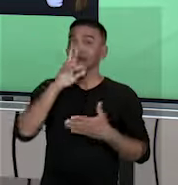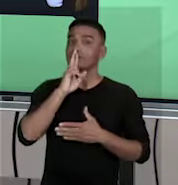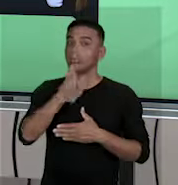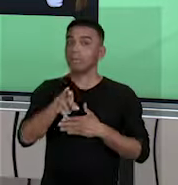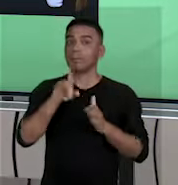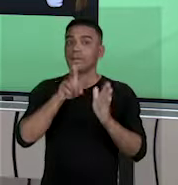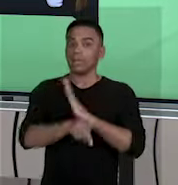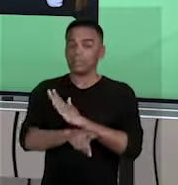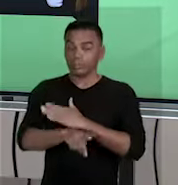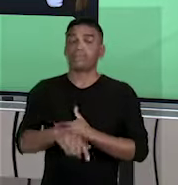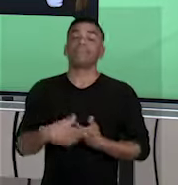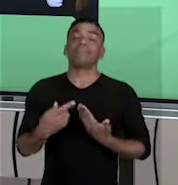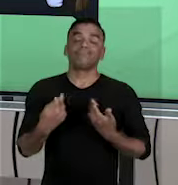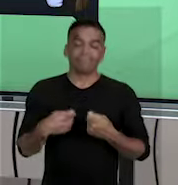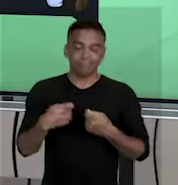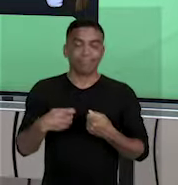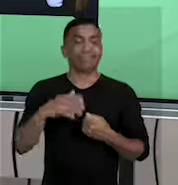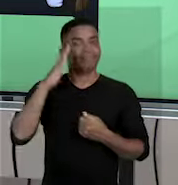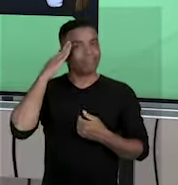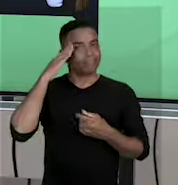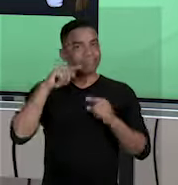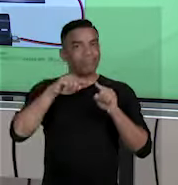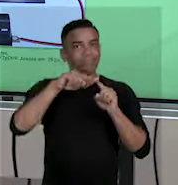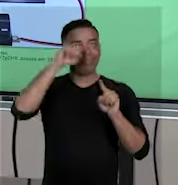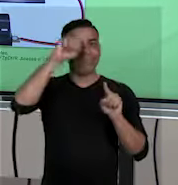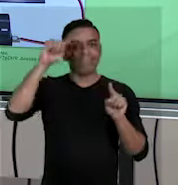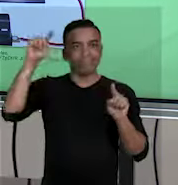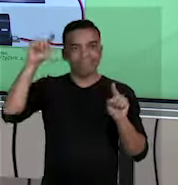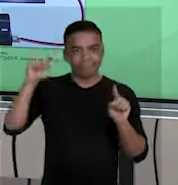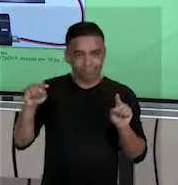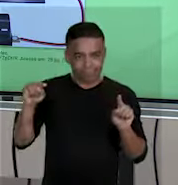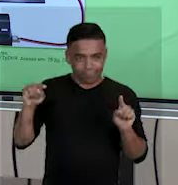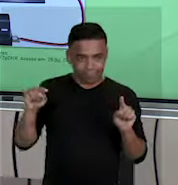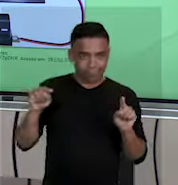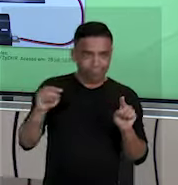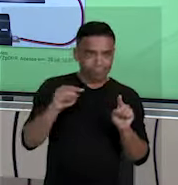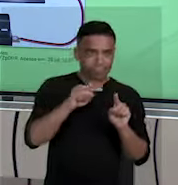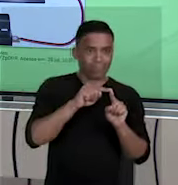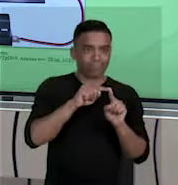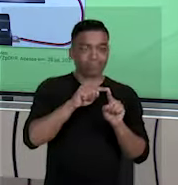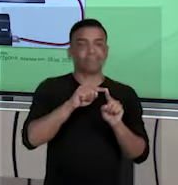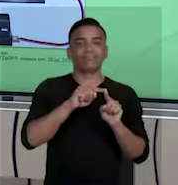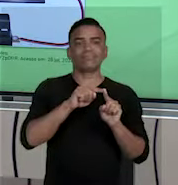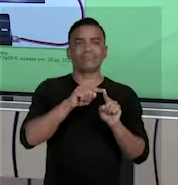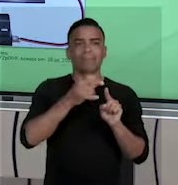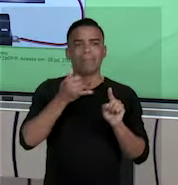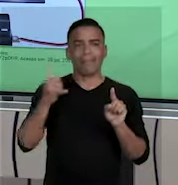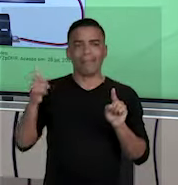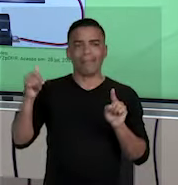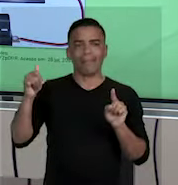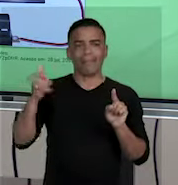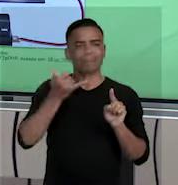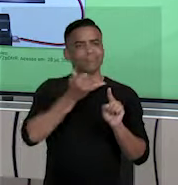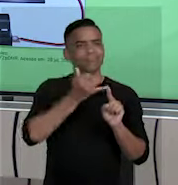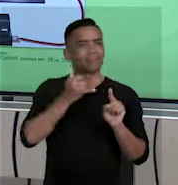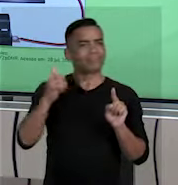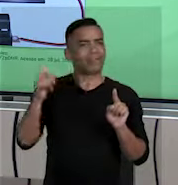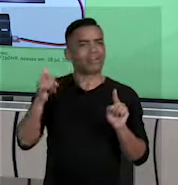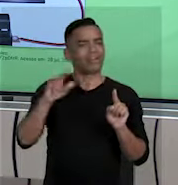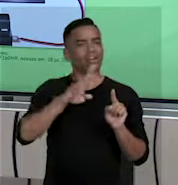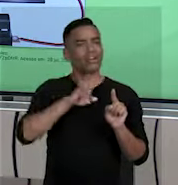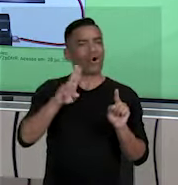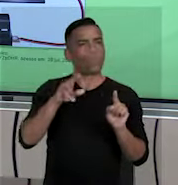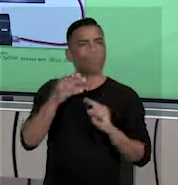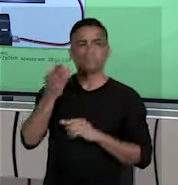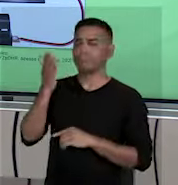nós vamos falar sobre os circuitos elétricos. Então, o que é um circuito elétrico? O nome